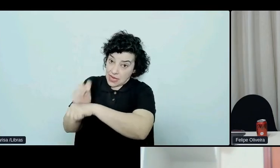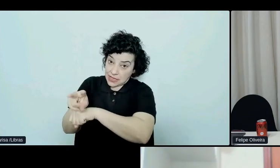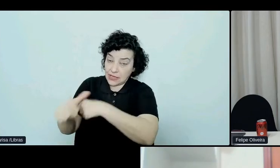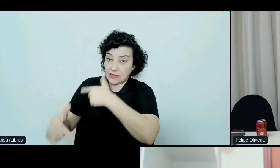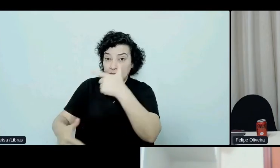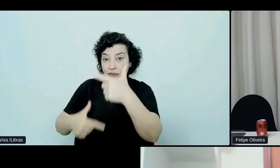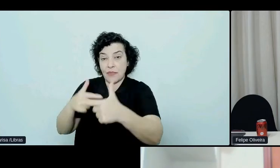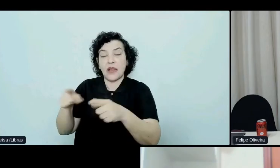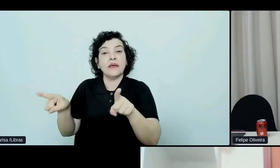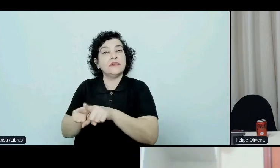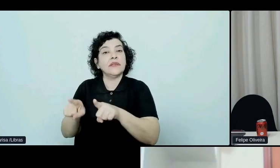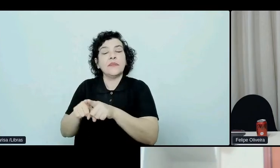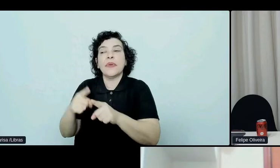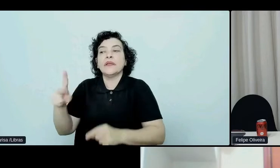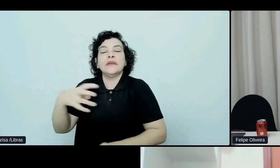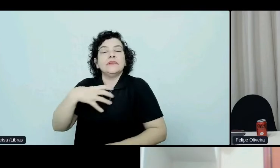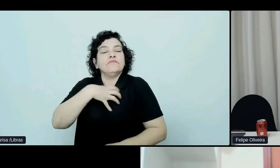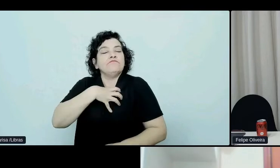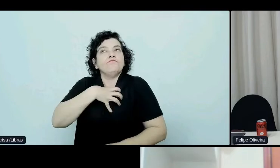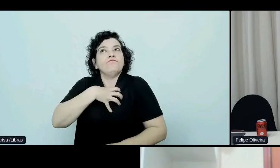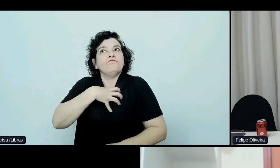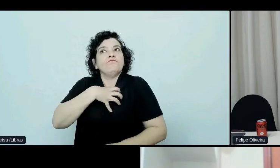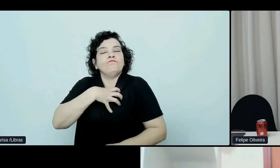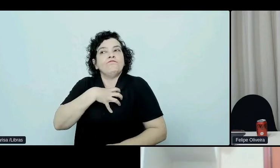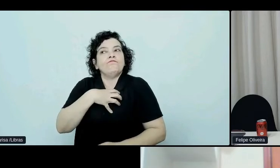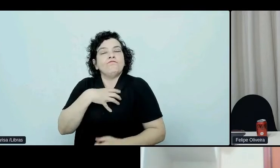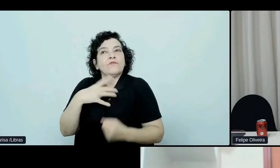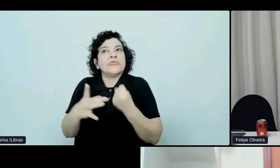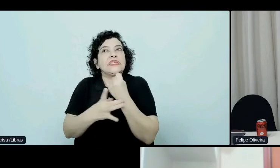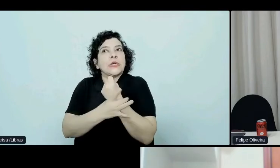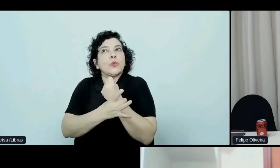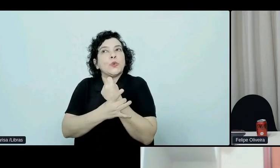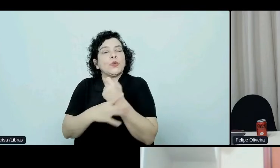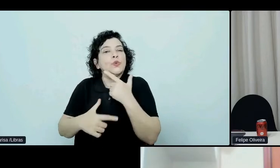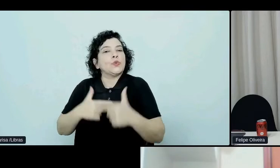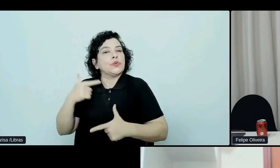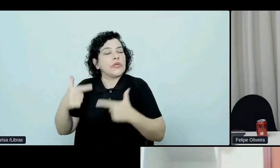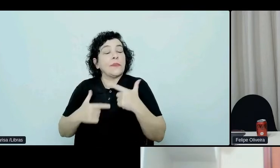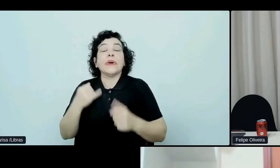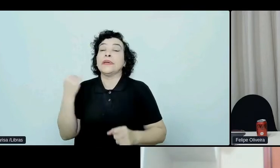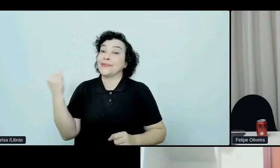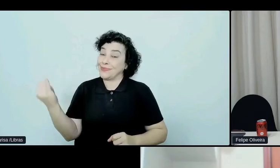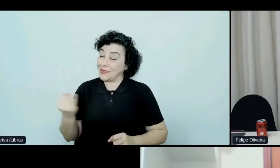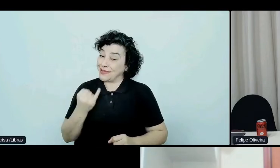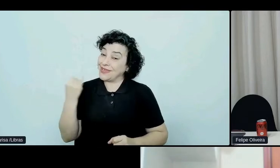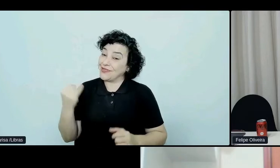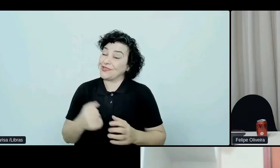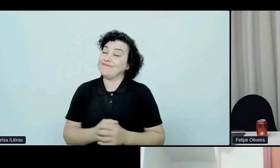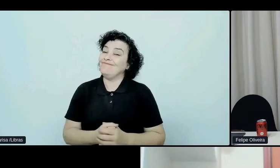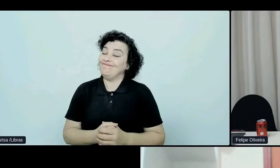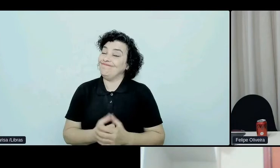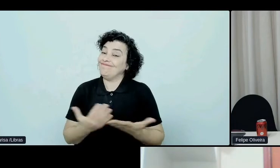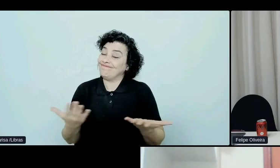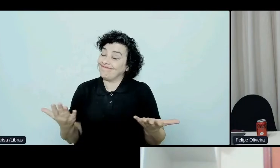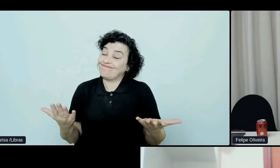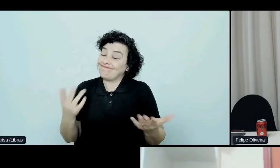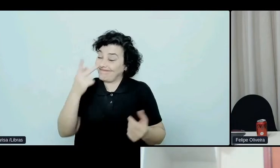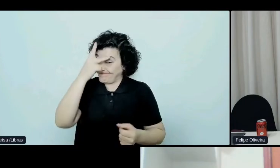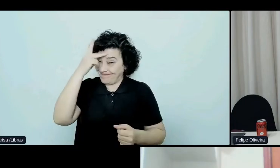concluir uma tarefa. Concluir, por exemplo, é uma questão que às vezes pode ser um problema, né? Então, que dica vocês dariam para as empresas para conseguir apoiar mais